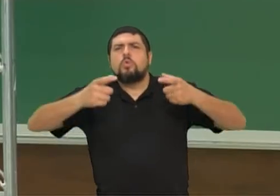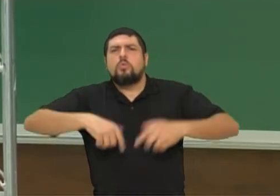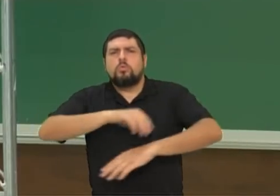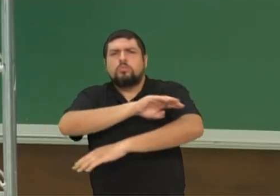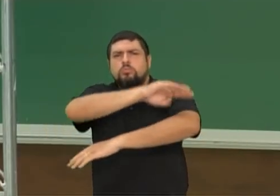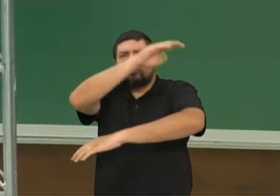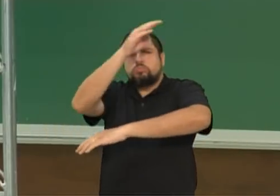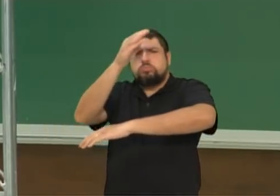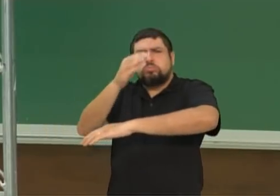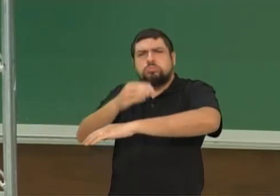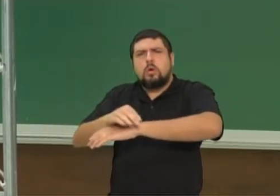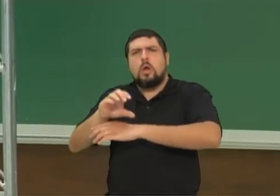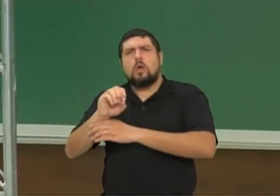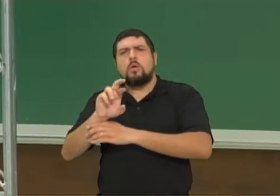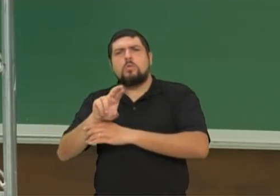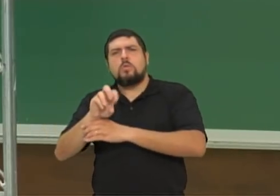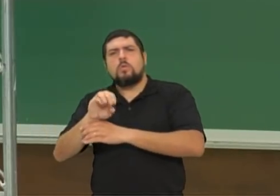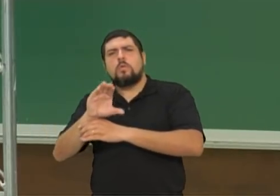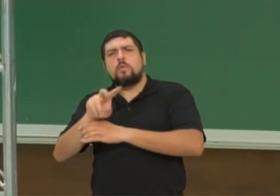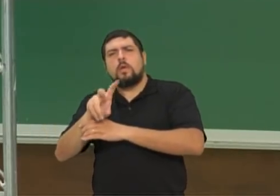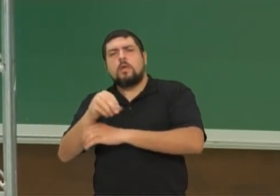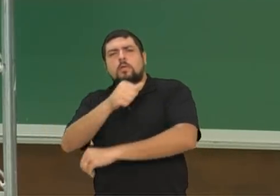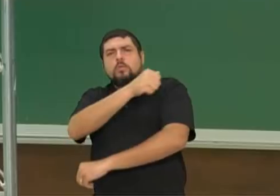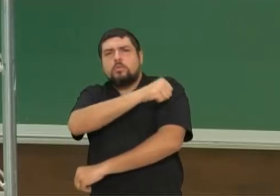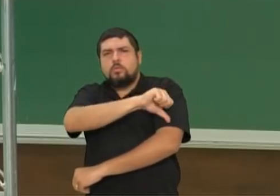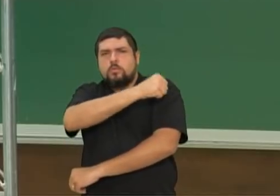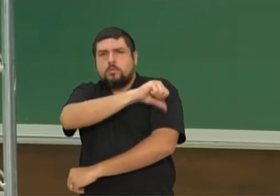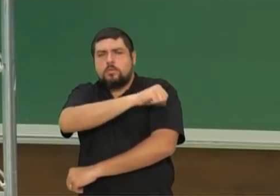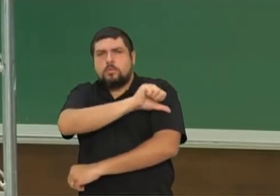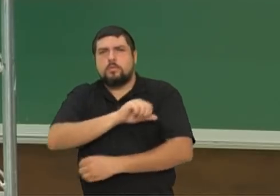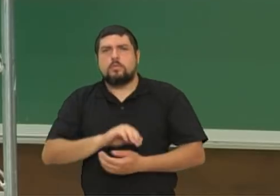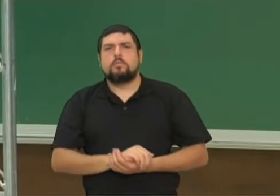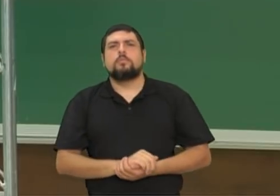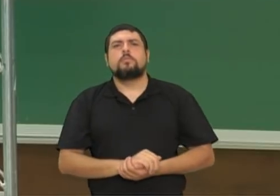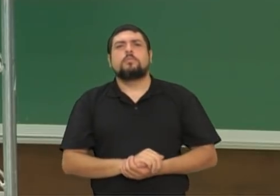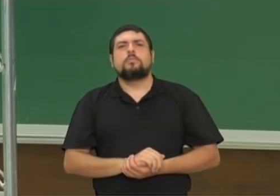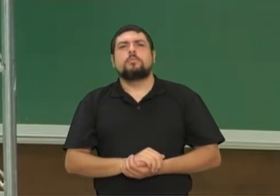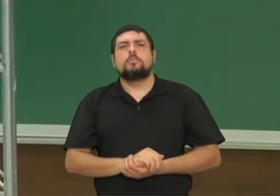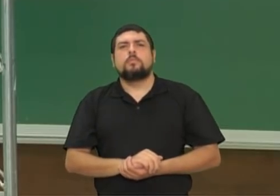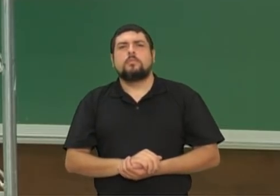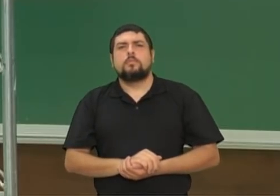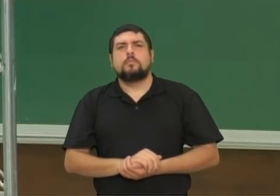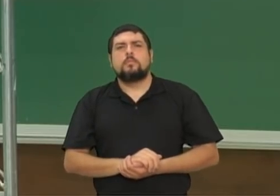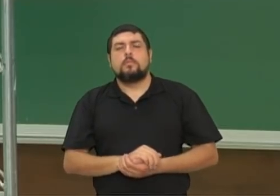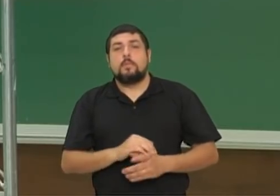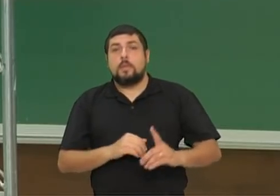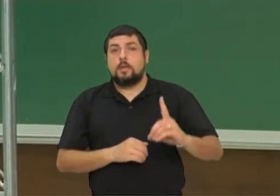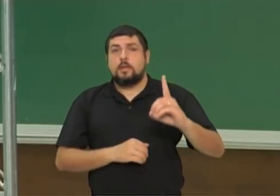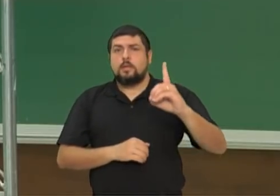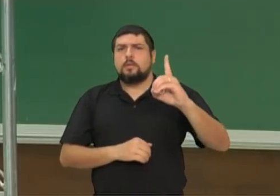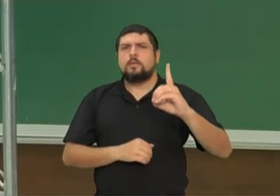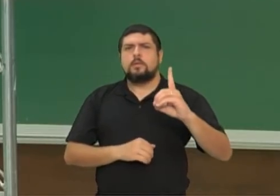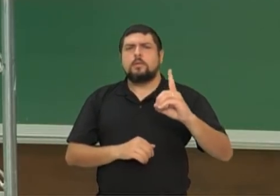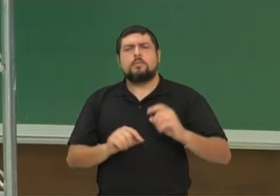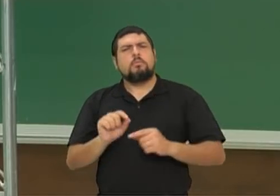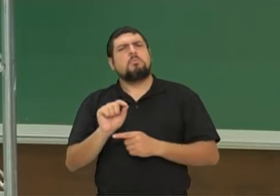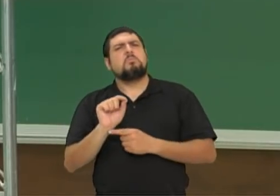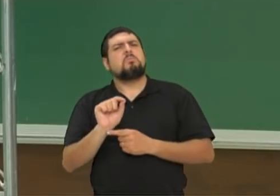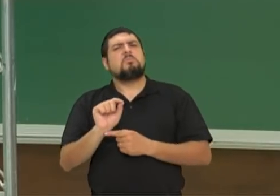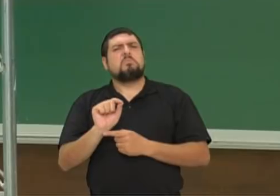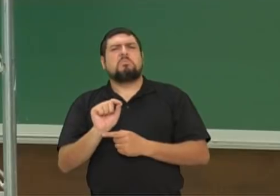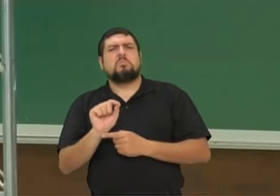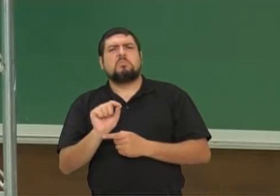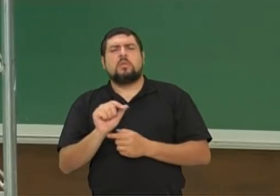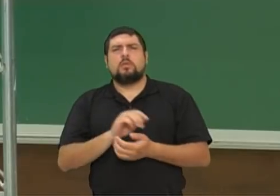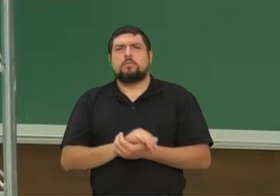de Janeiro. Então a letra A e B são do Paraná, a letra C não. E a letra D? O que será essa construção? A